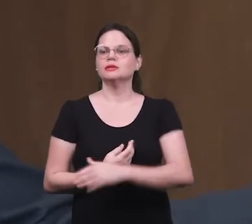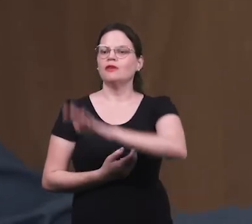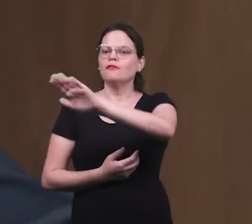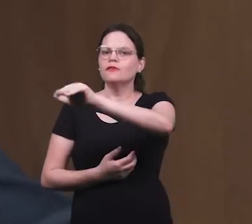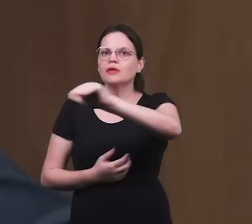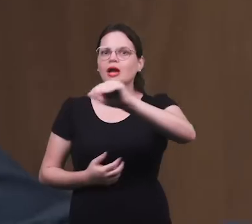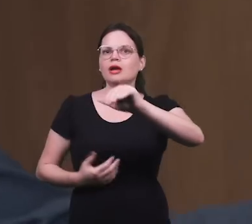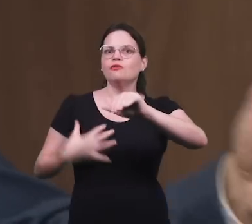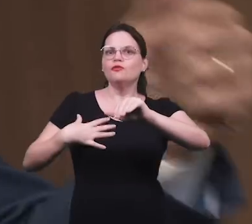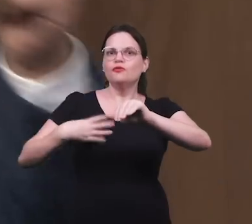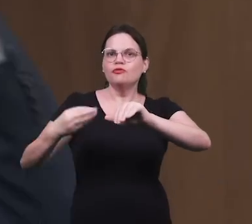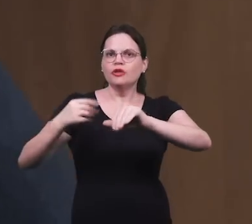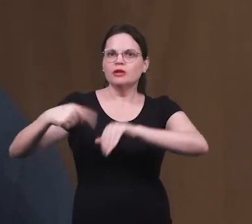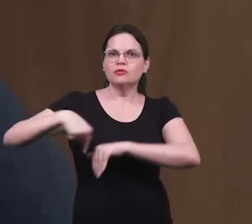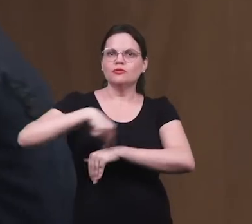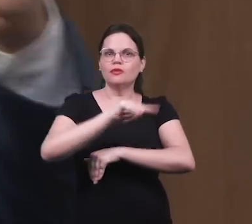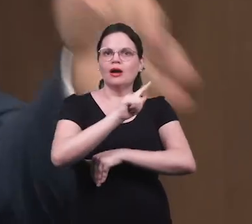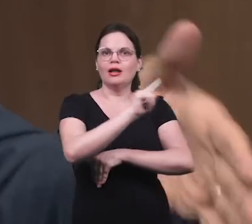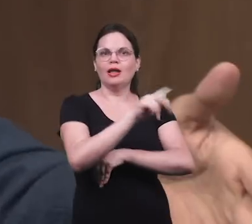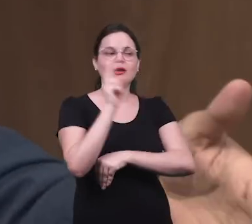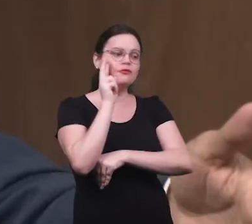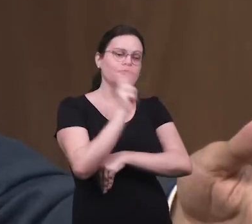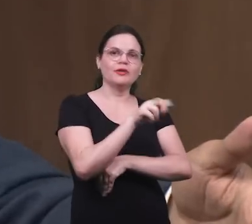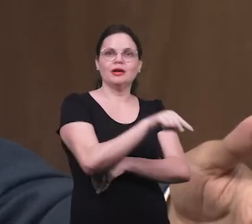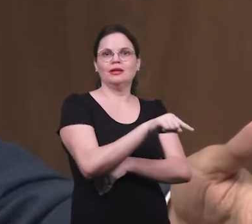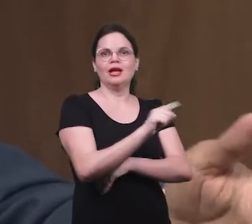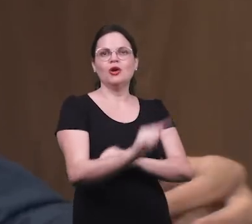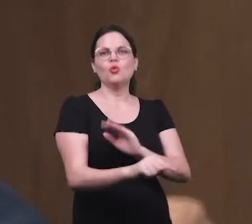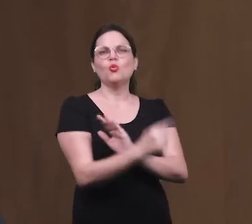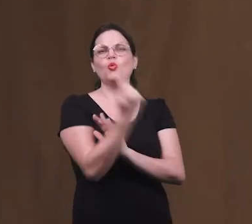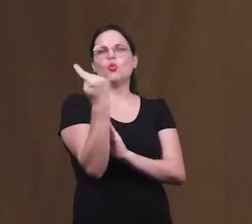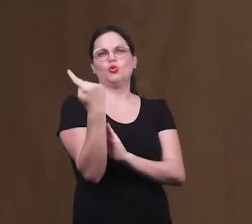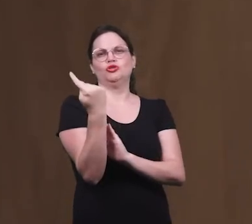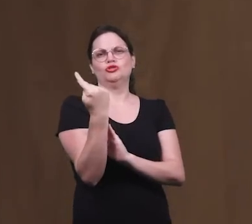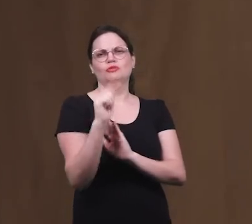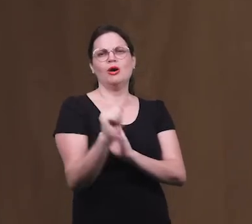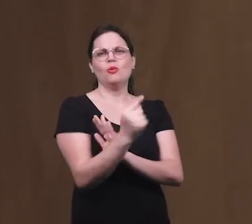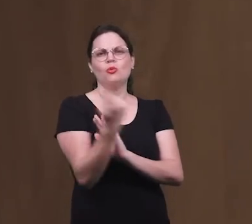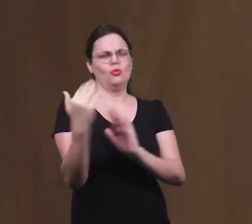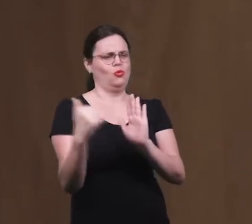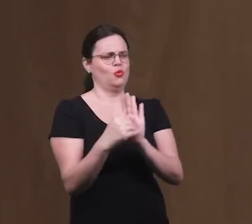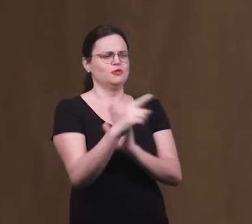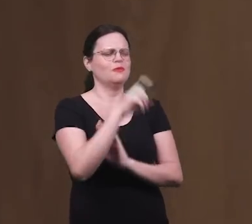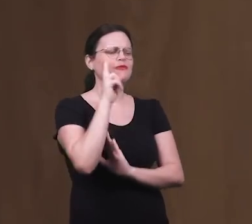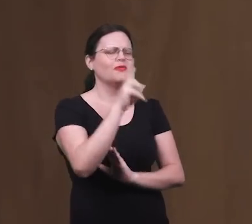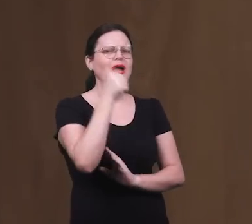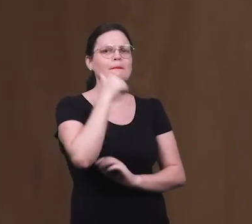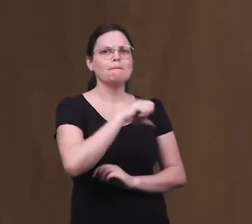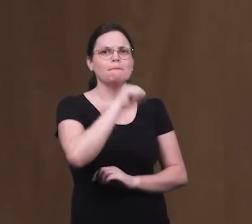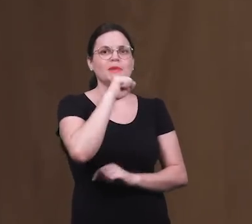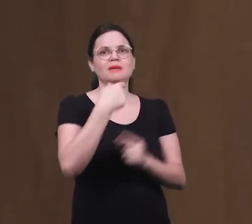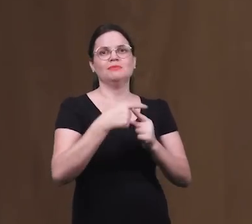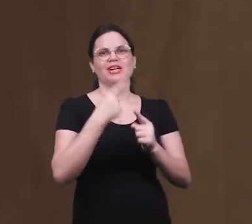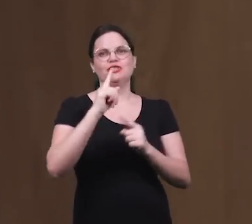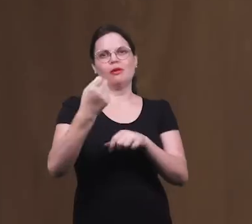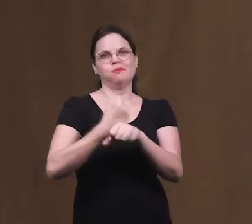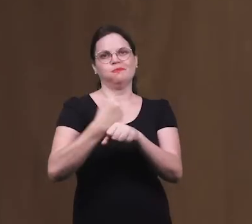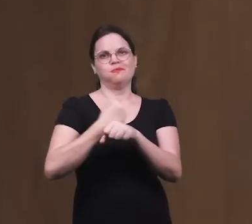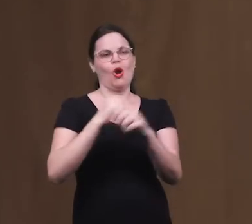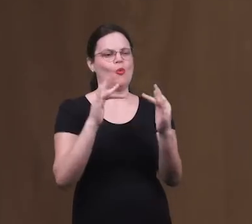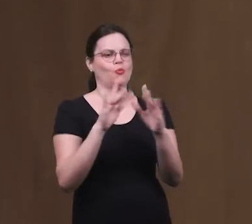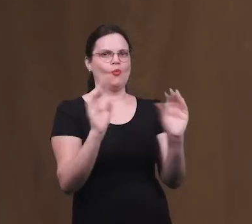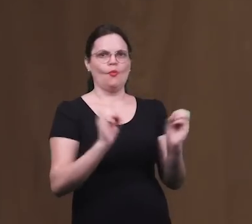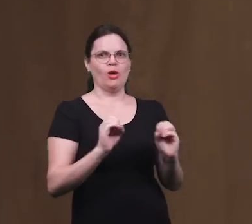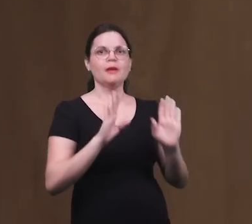se encontrar com ela. Era a última vez que os filhos iam ver a mãe. E os filhos não tinham contato, mas a mãe